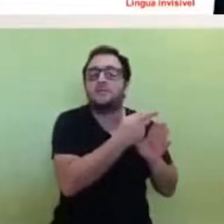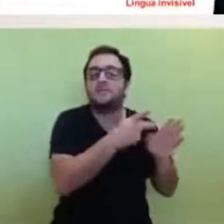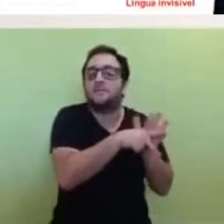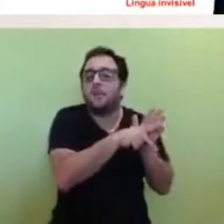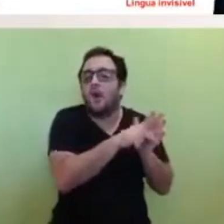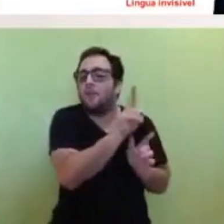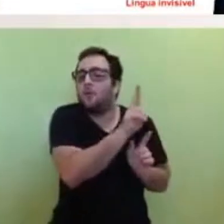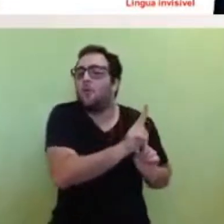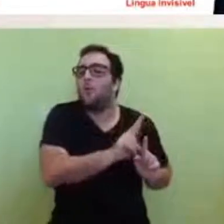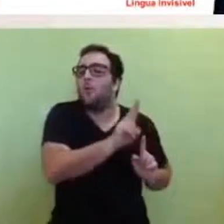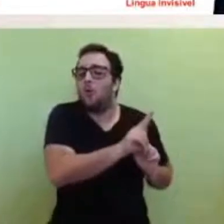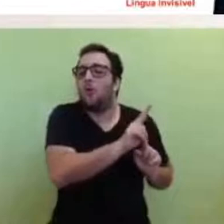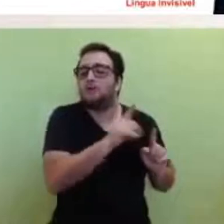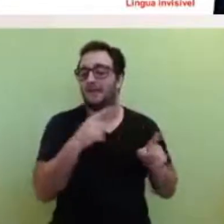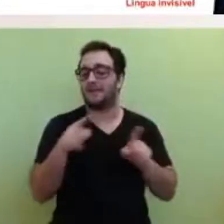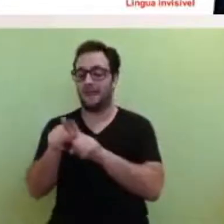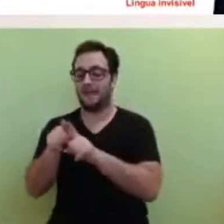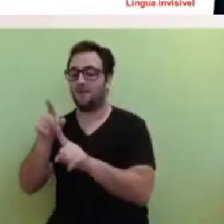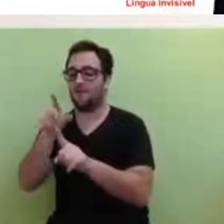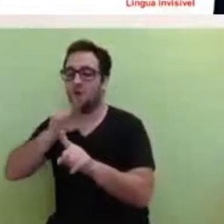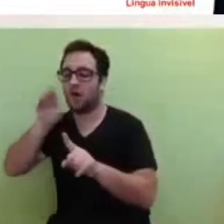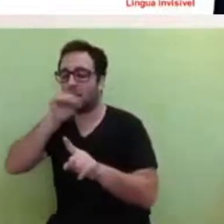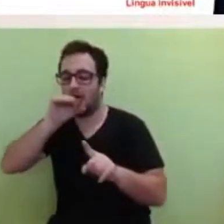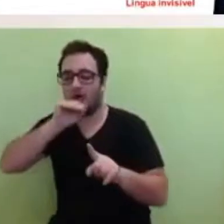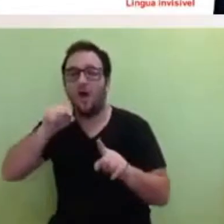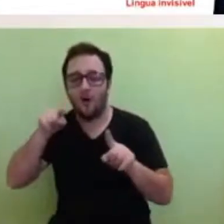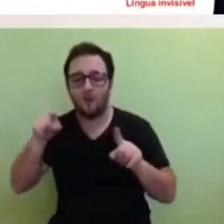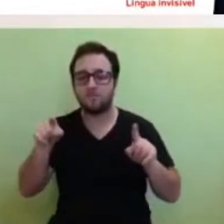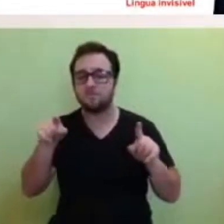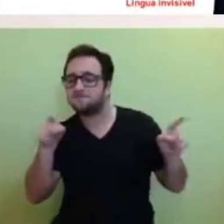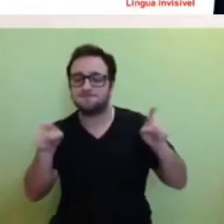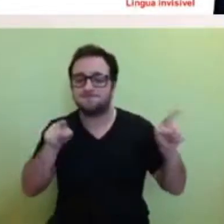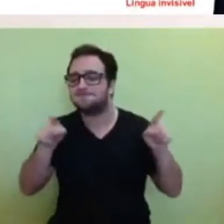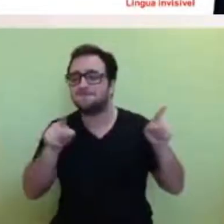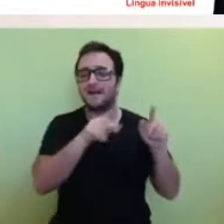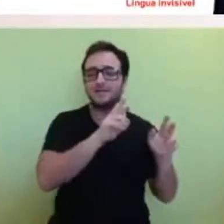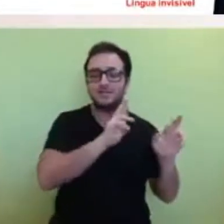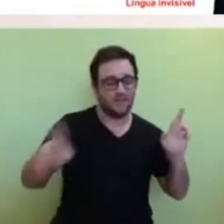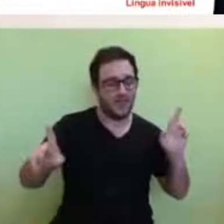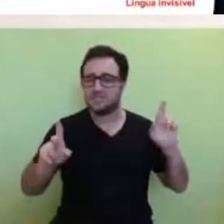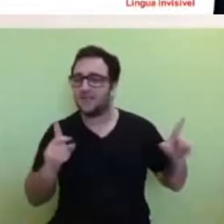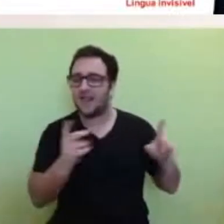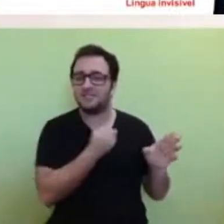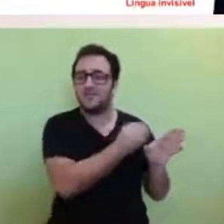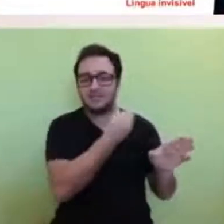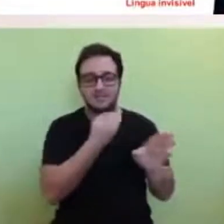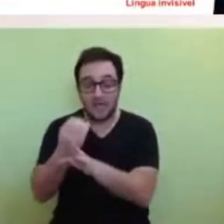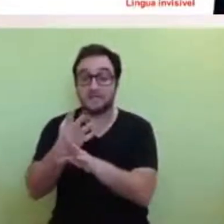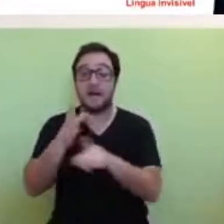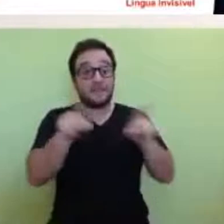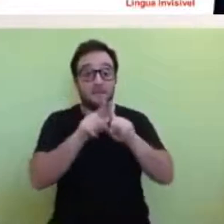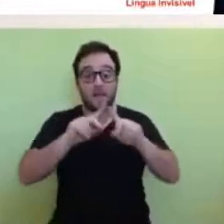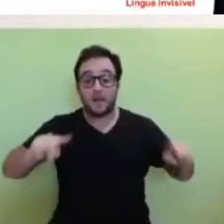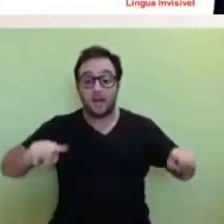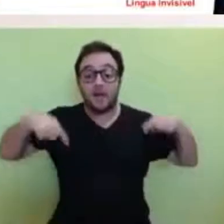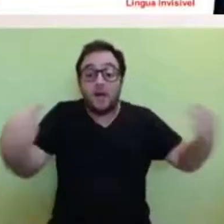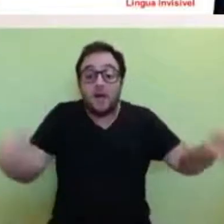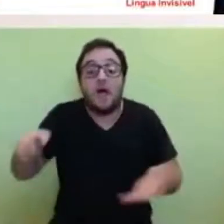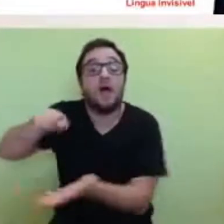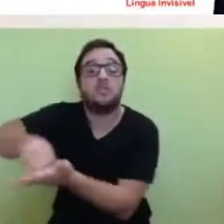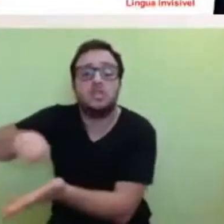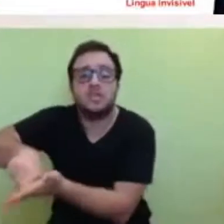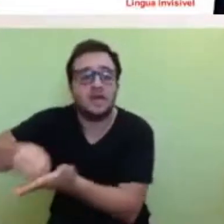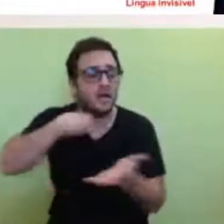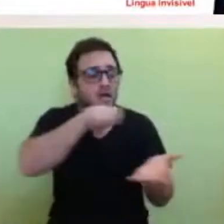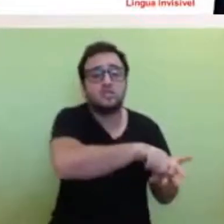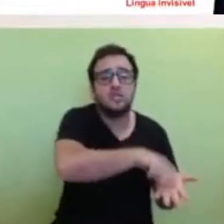oral ou sinalizada e uma modalidade escrita. Né? Então, amplia aí o número de modalidades que a